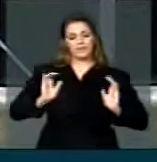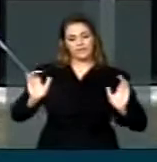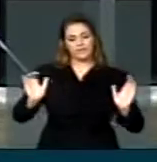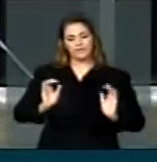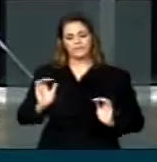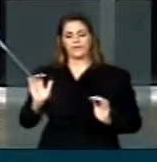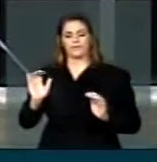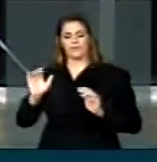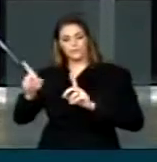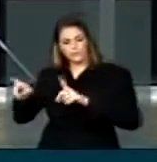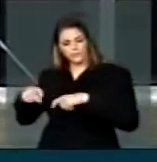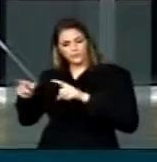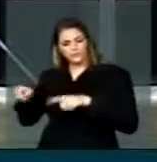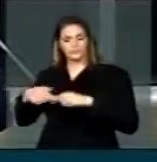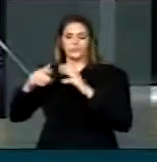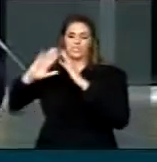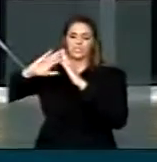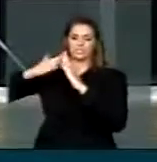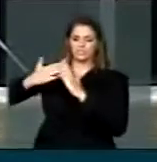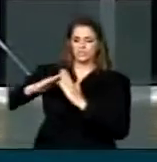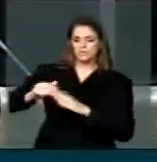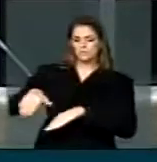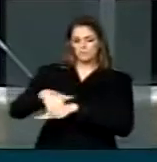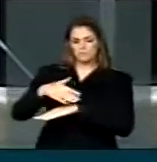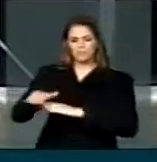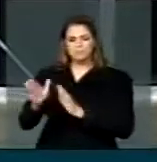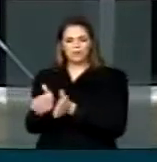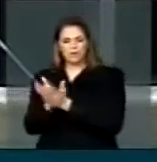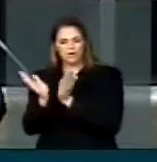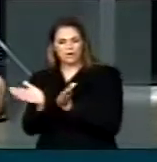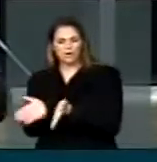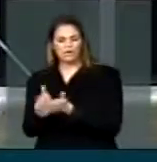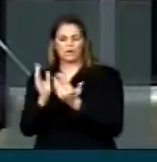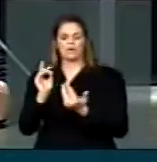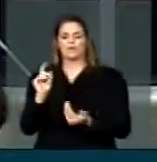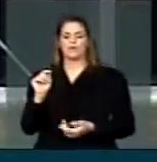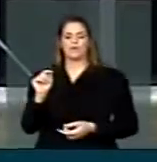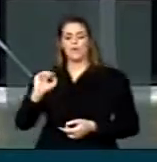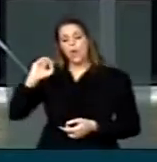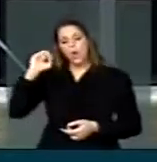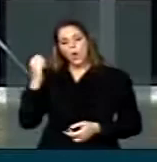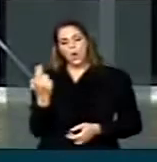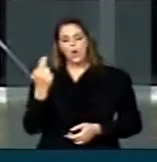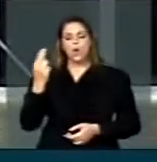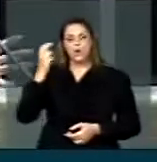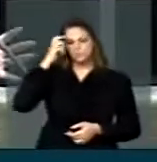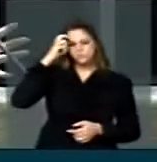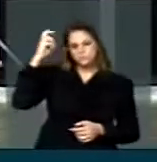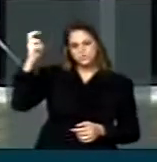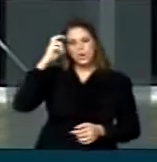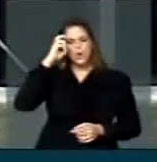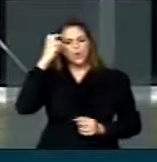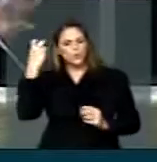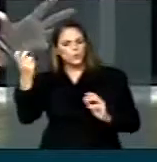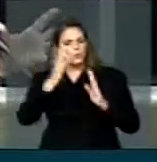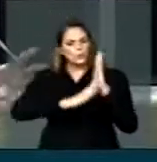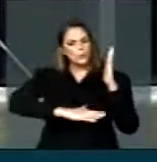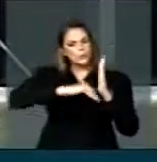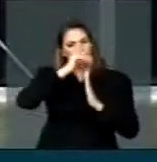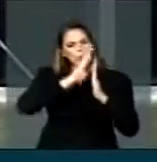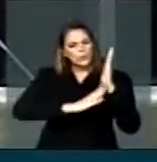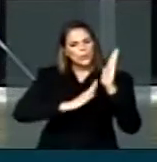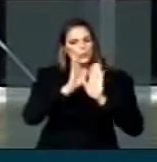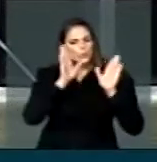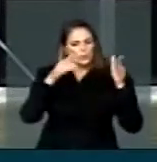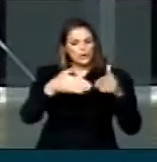a juventude rural, a juventude voltada para o incremento das artes e da cultura, as juventudes, a